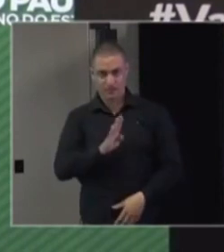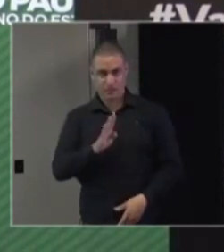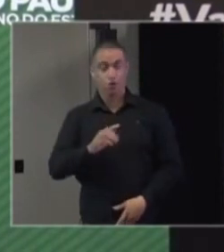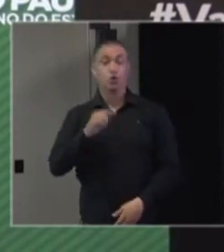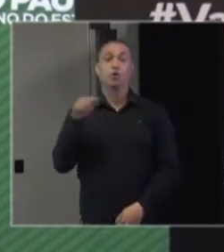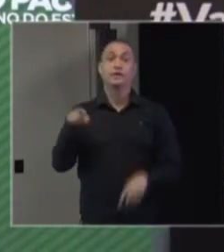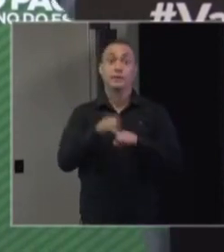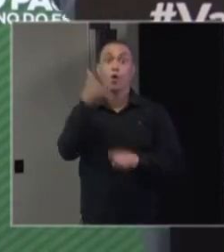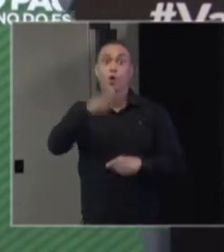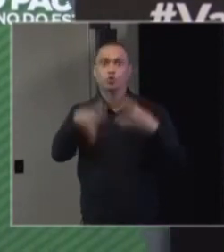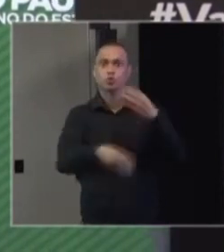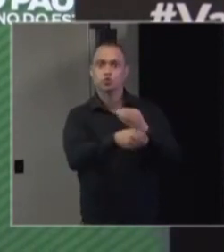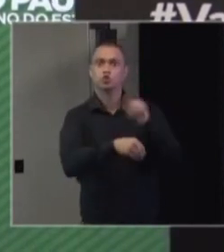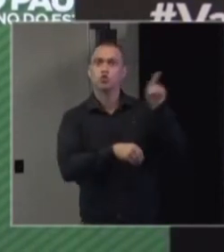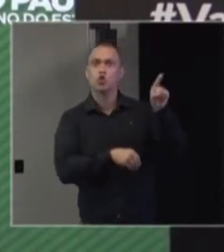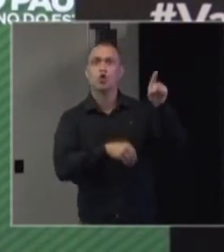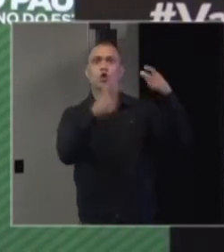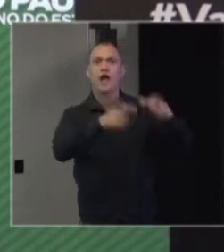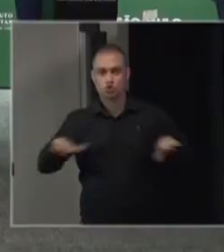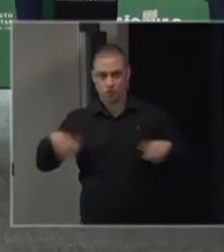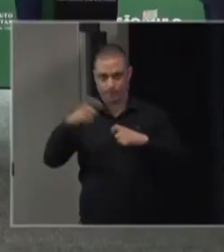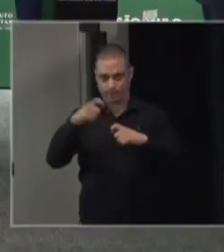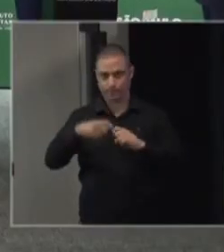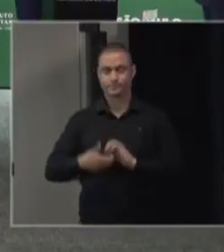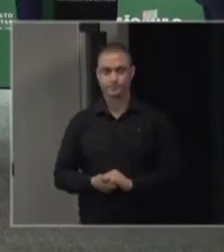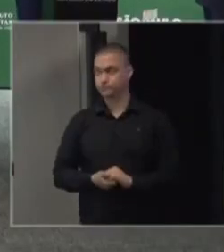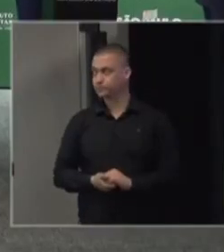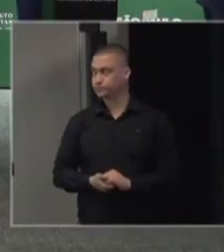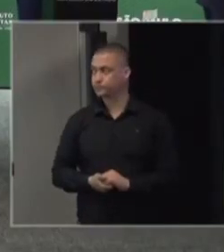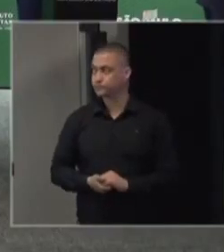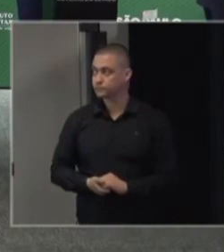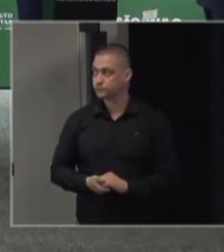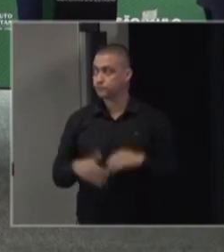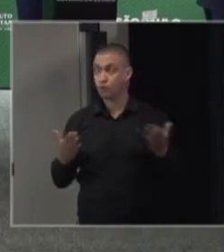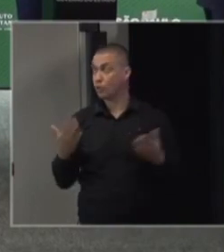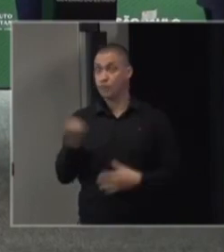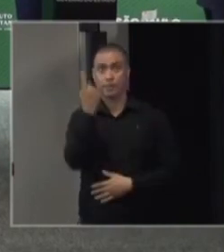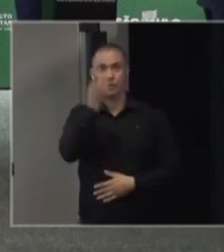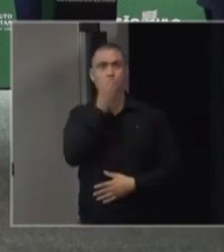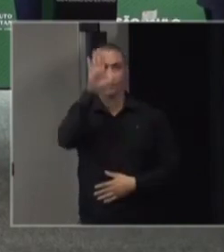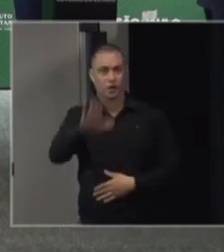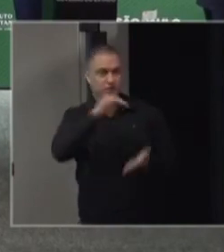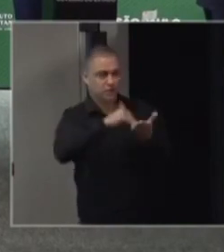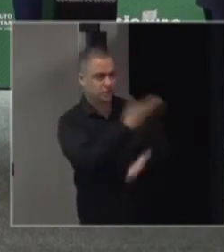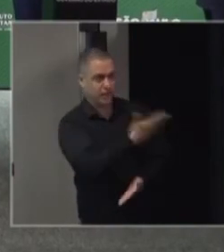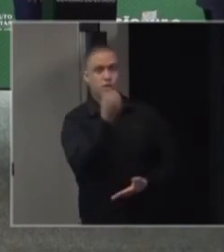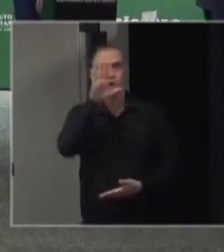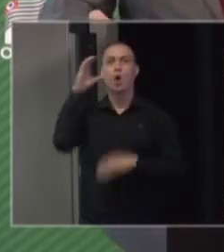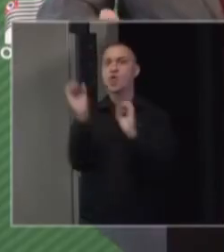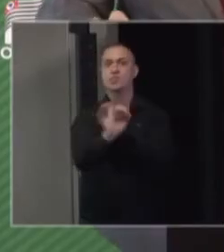Butantan, Dimas Covas, falou sobre o preconceito em torno da vacina por ter sido desenvolvida em parceria com uma companhia chinesa.